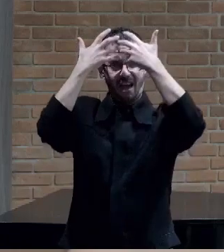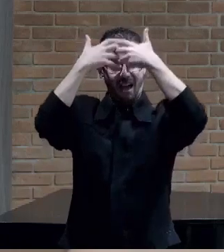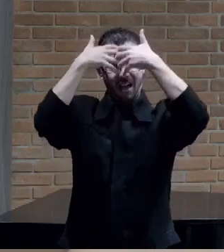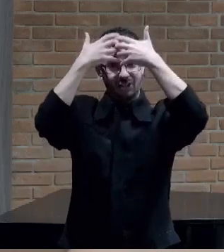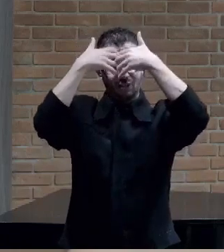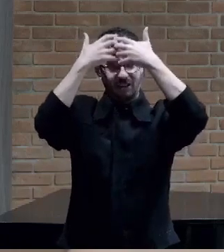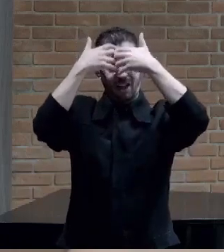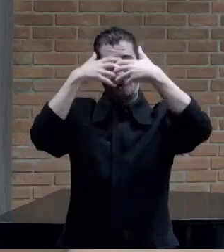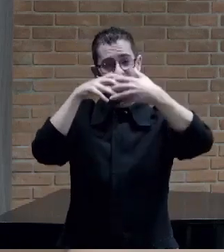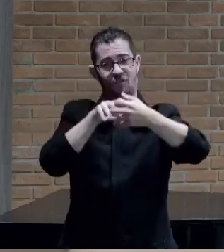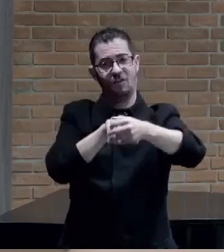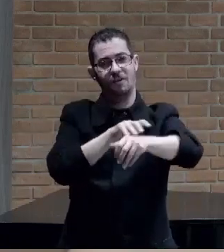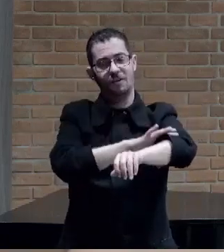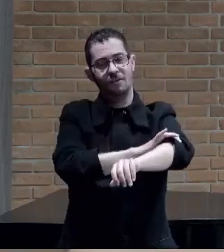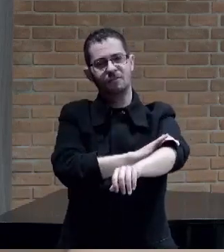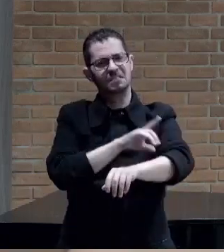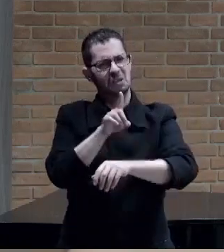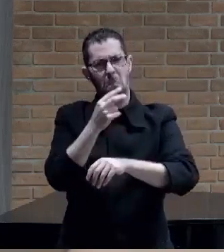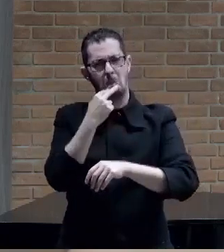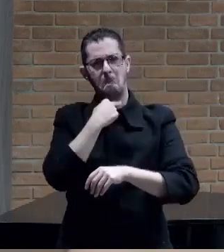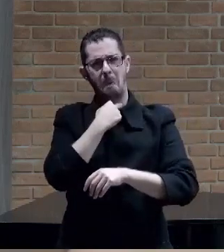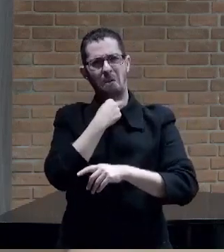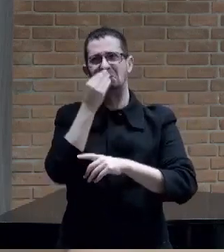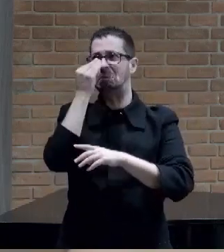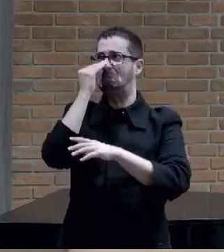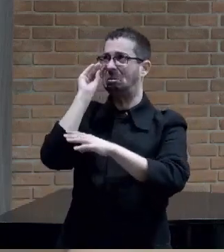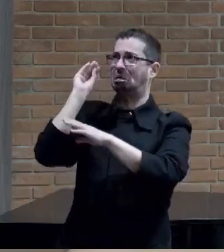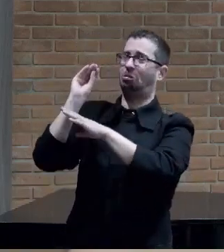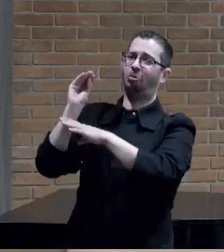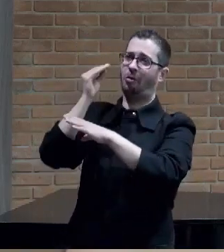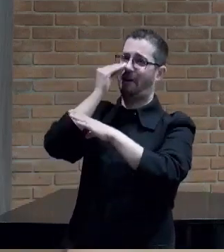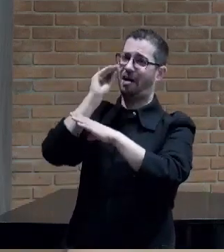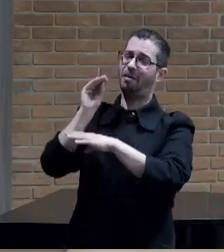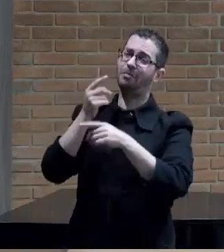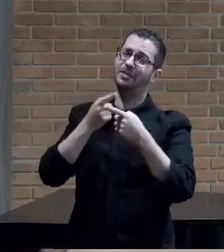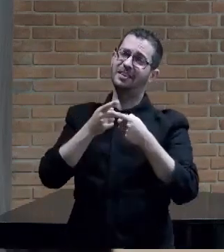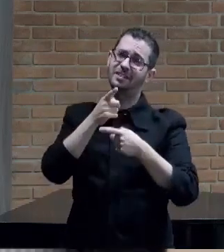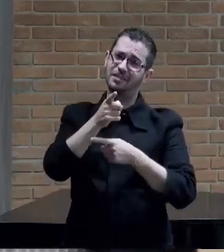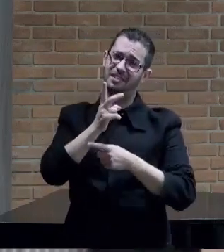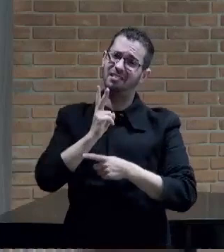Você não pode ignorar isso, senão você nunca vai entender e você sempre vai ficar